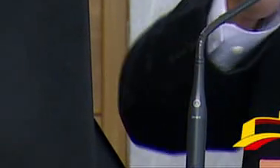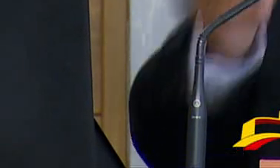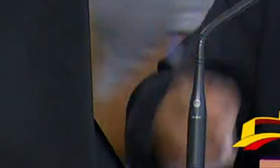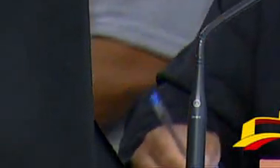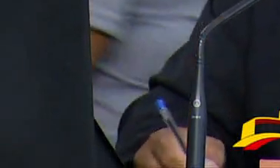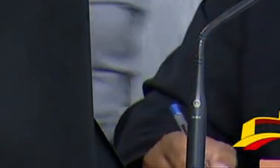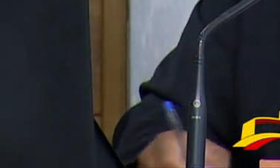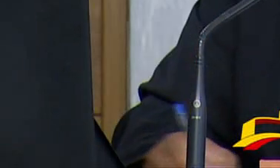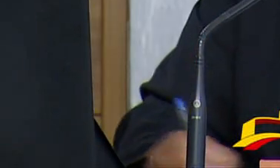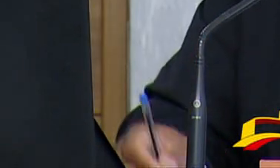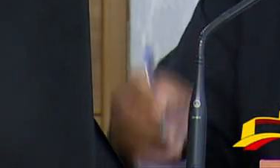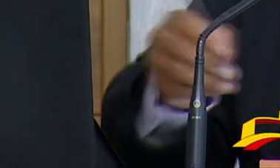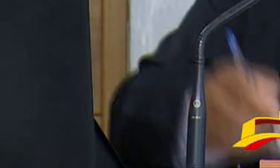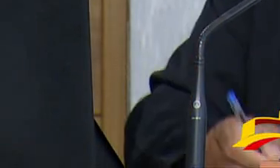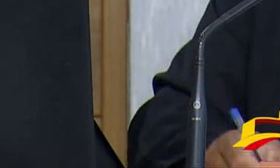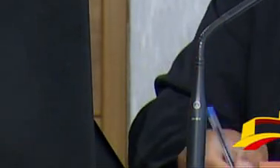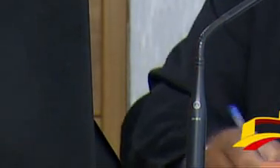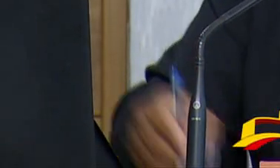Foi aprovado.